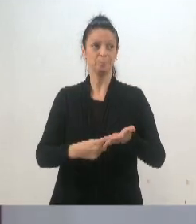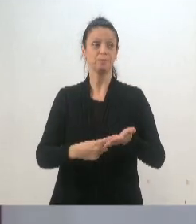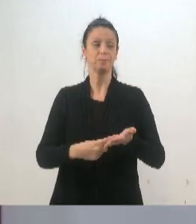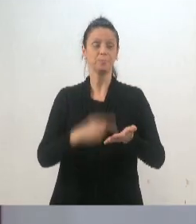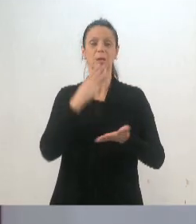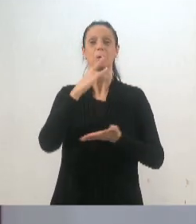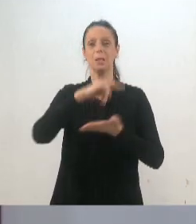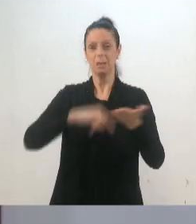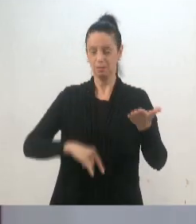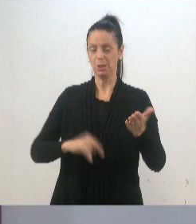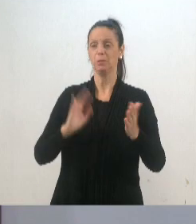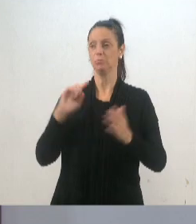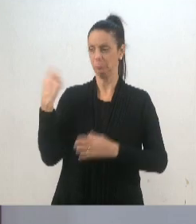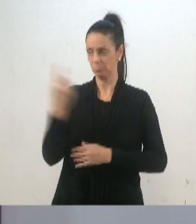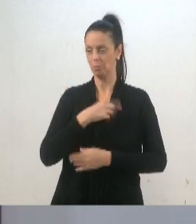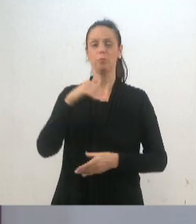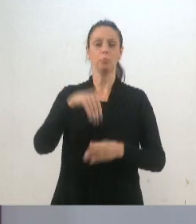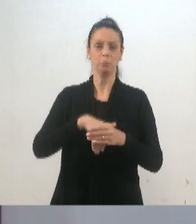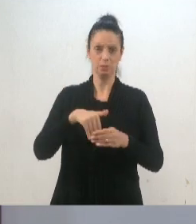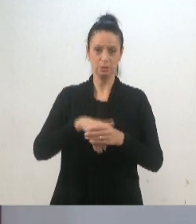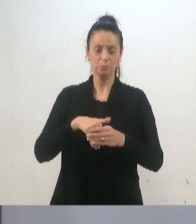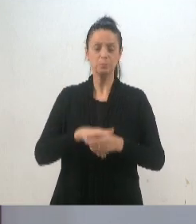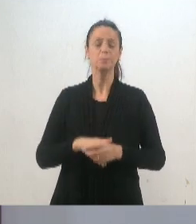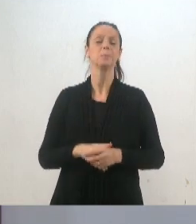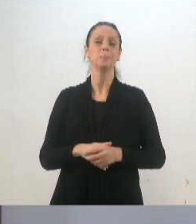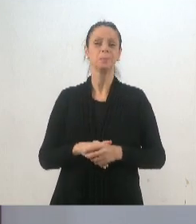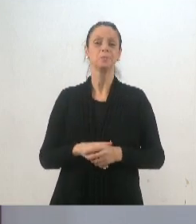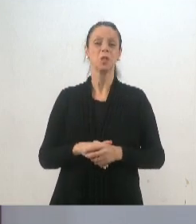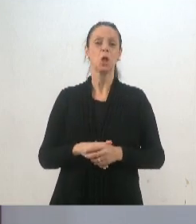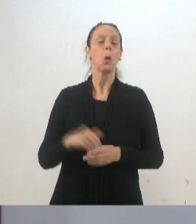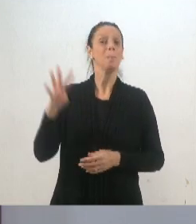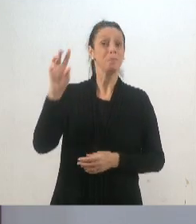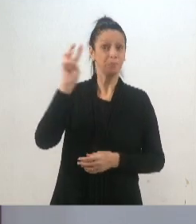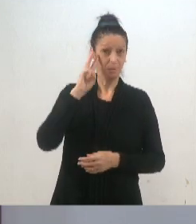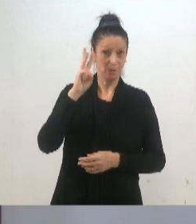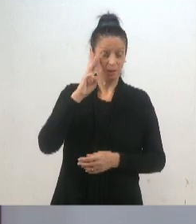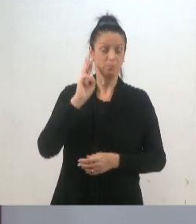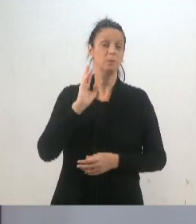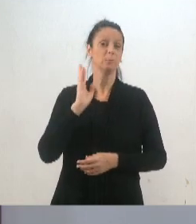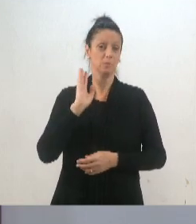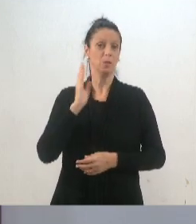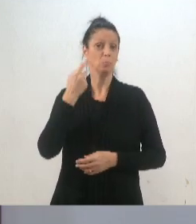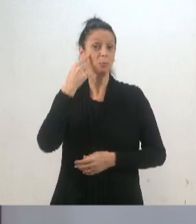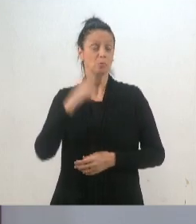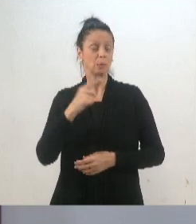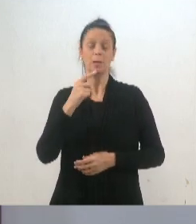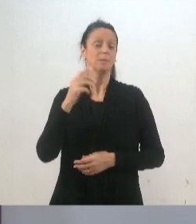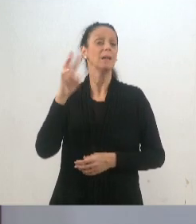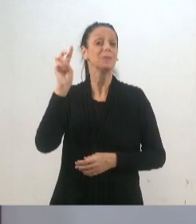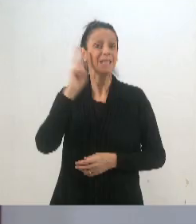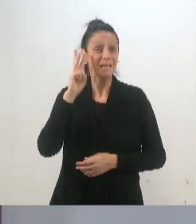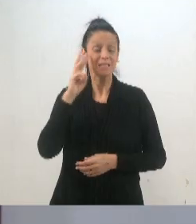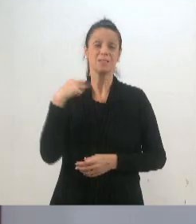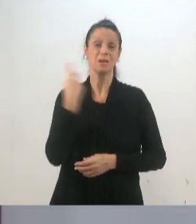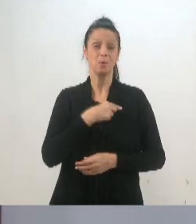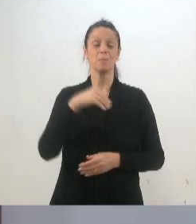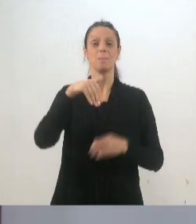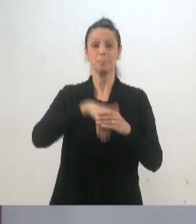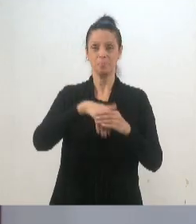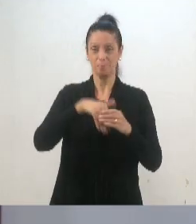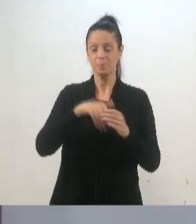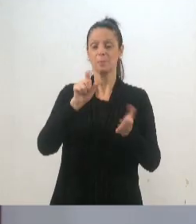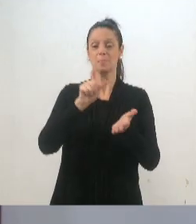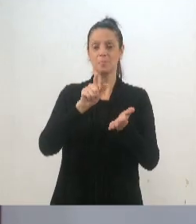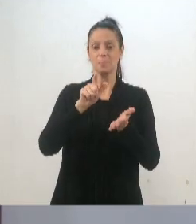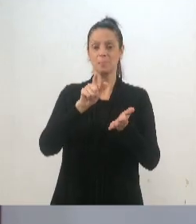entrou em pauta, tivemos conhecimento na terça-feira, quarta-feira assinamos esse pedido, tendo conhecimento do seu